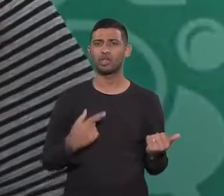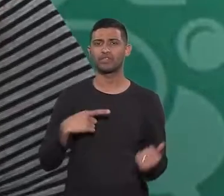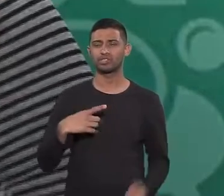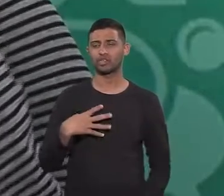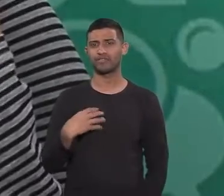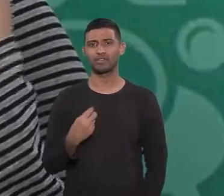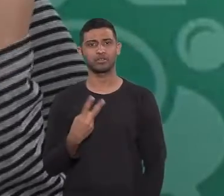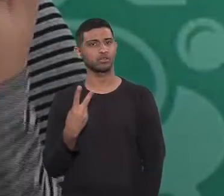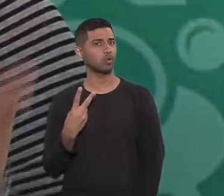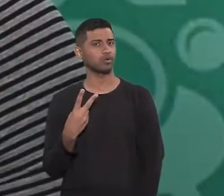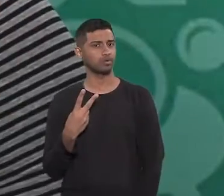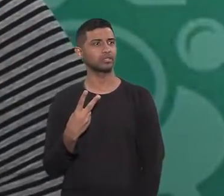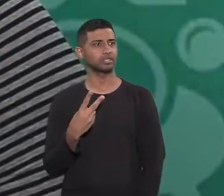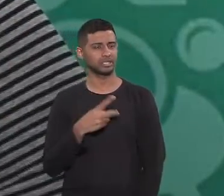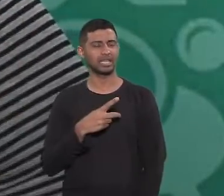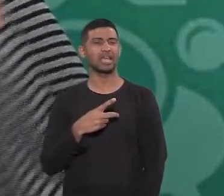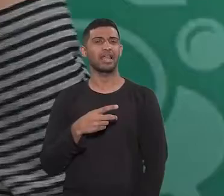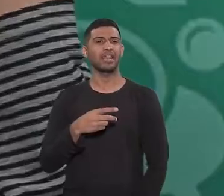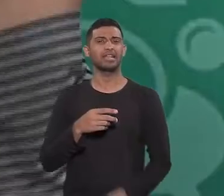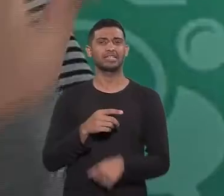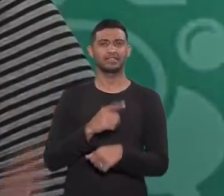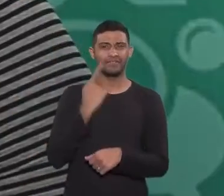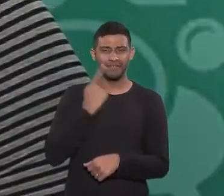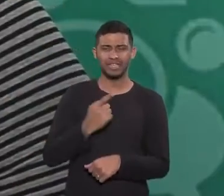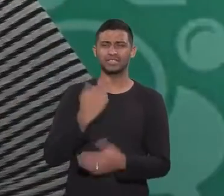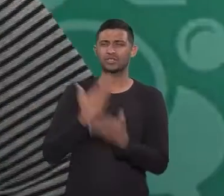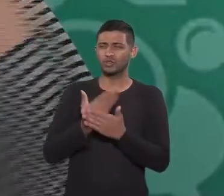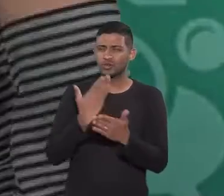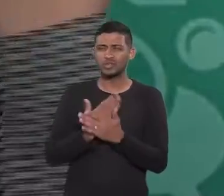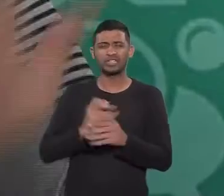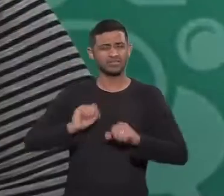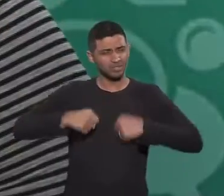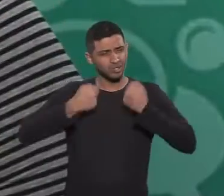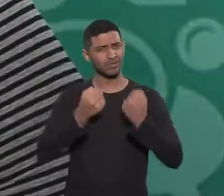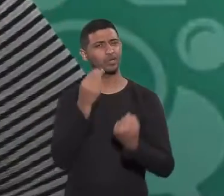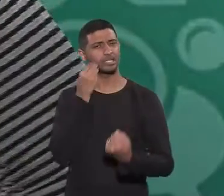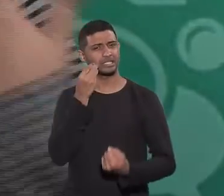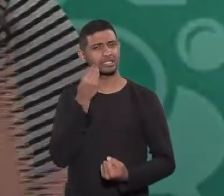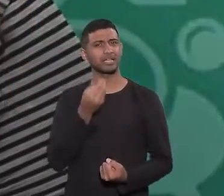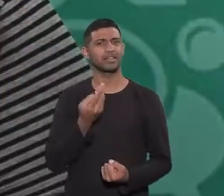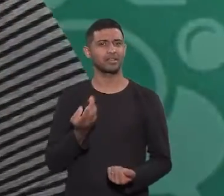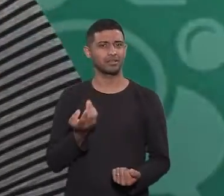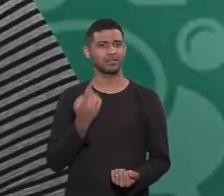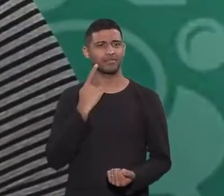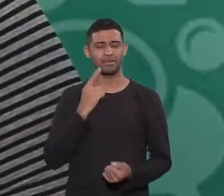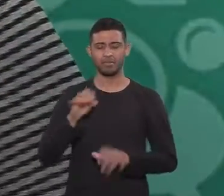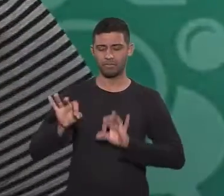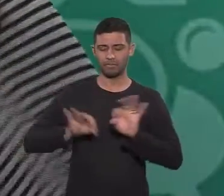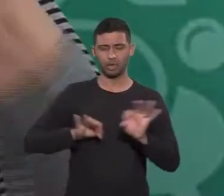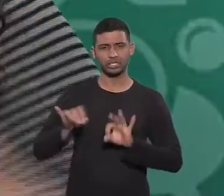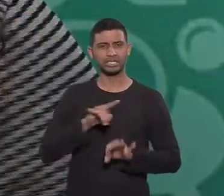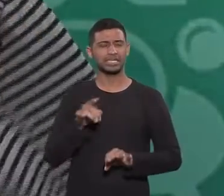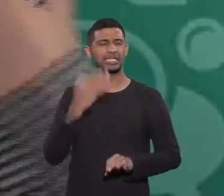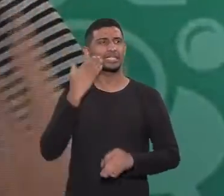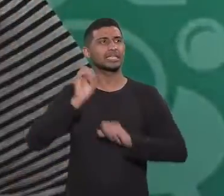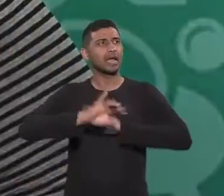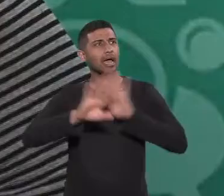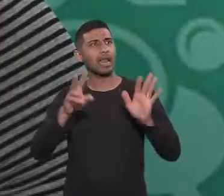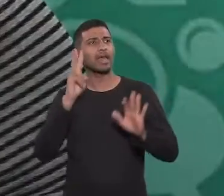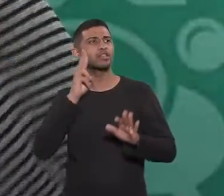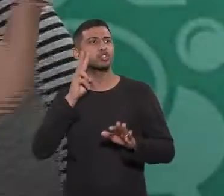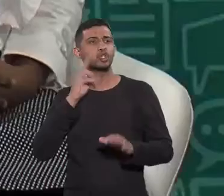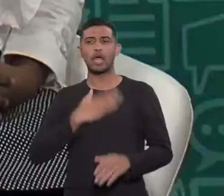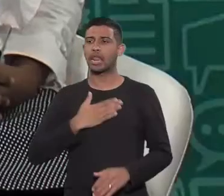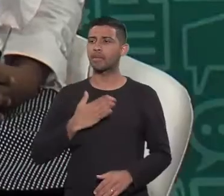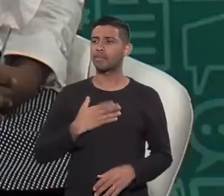tão jovem, já com 2 filhos, e mesmo assim fazendo a graduação e fazendo brilhantemente, correndo atrás. E esse processo dela